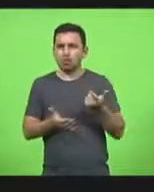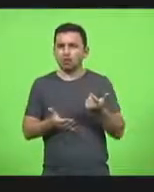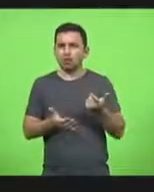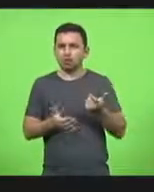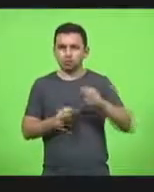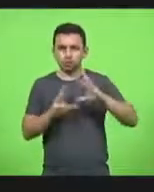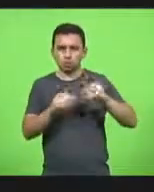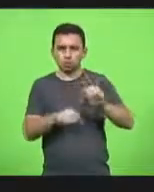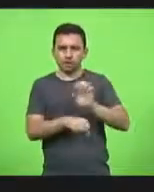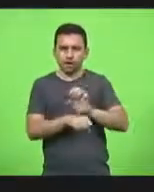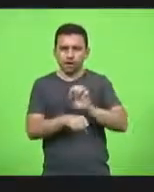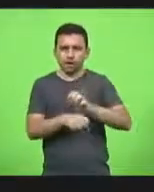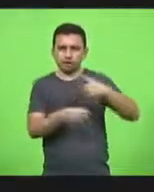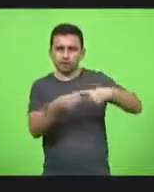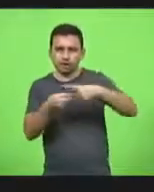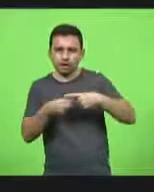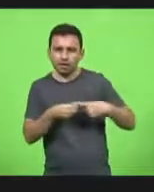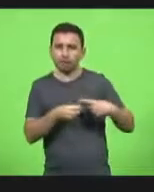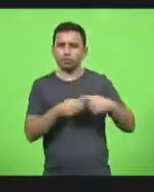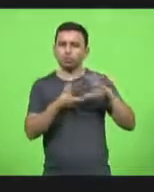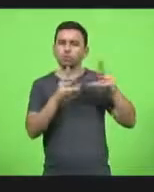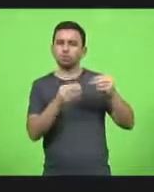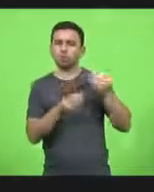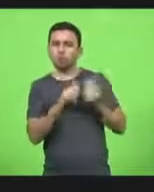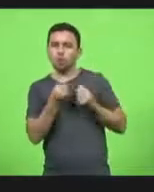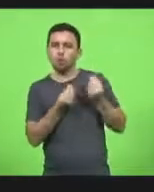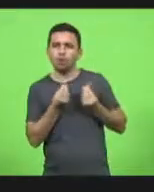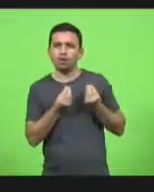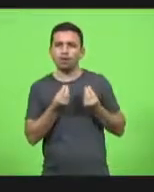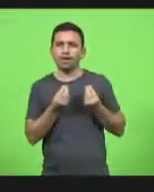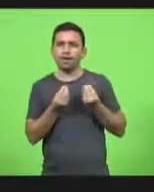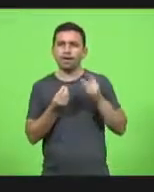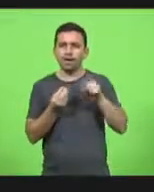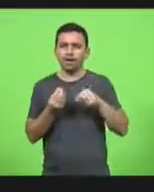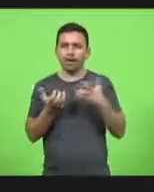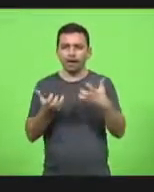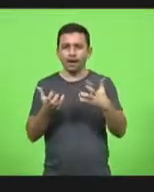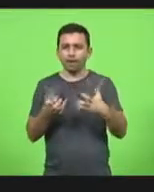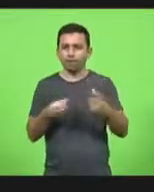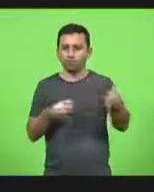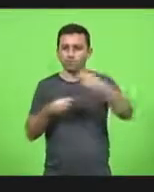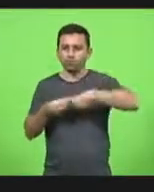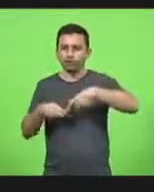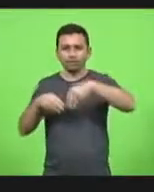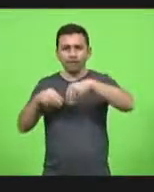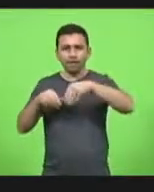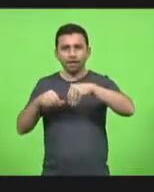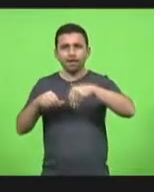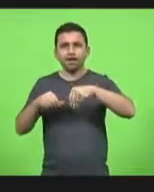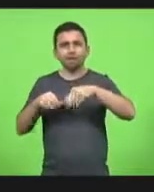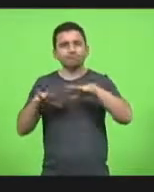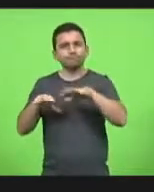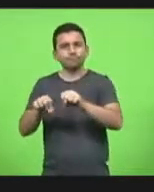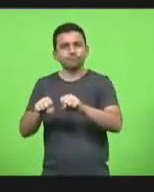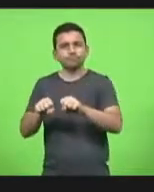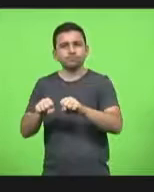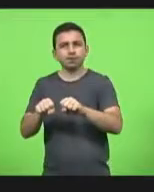e também a nível municipal aqui, quando se trabalha com reintegração de posse e também outros assuntos